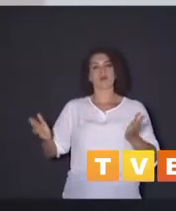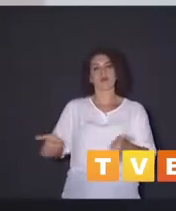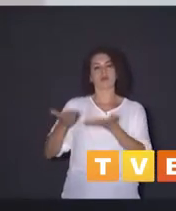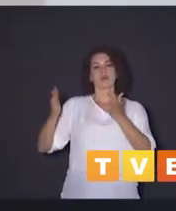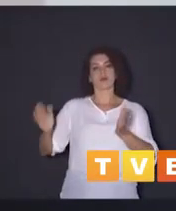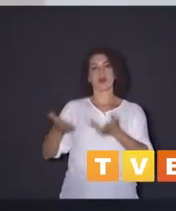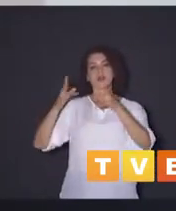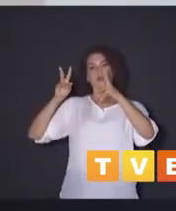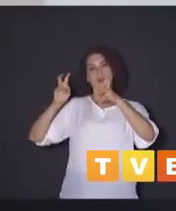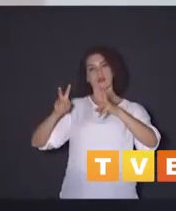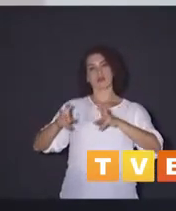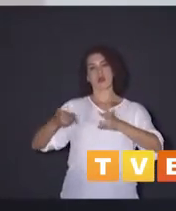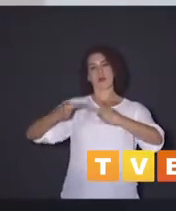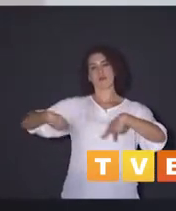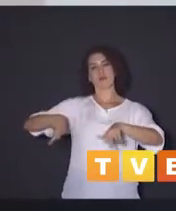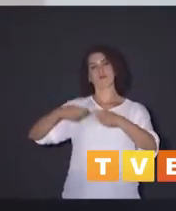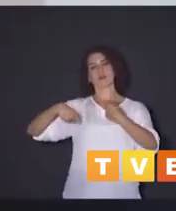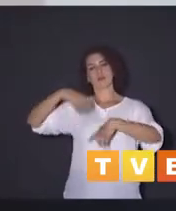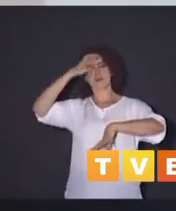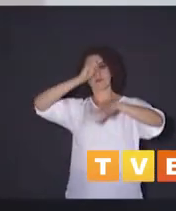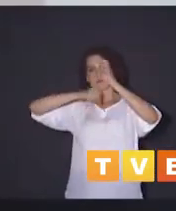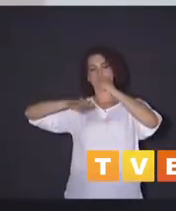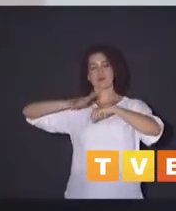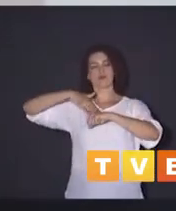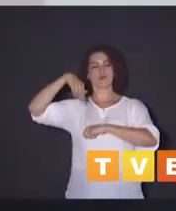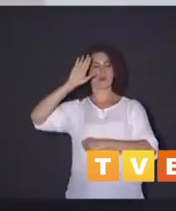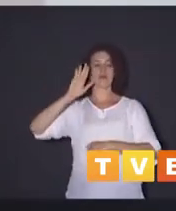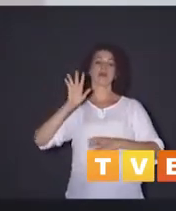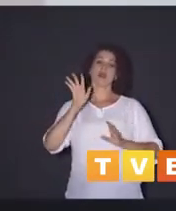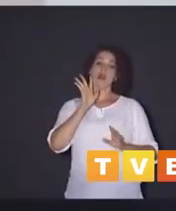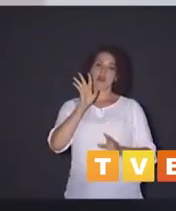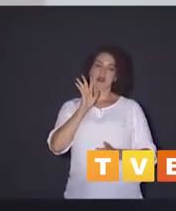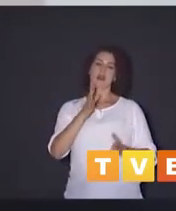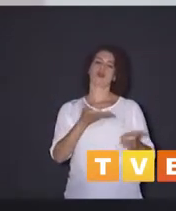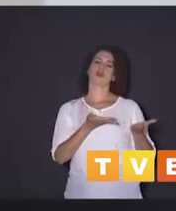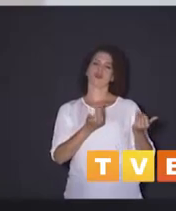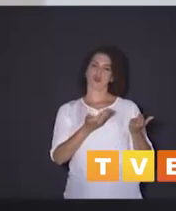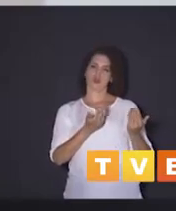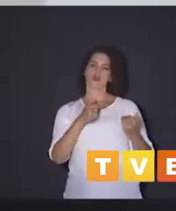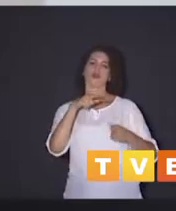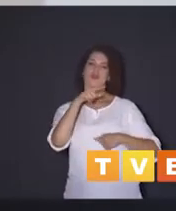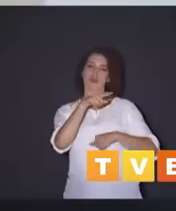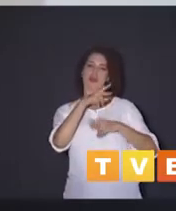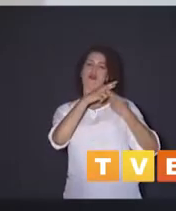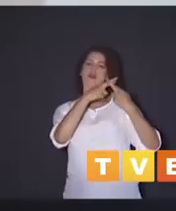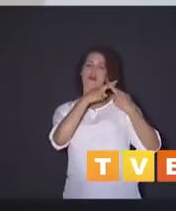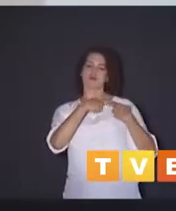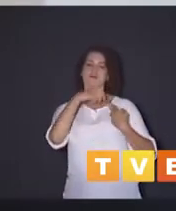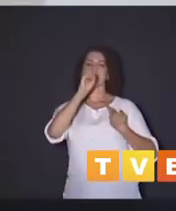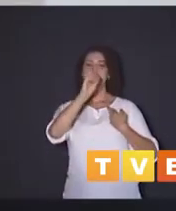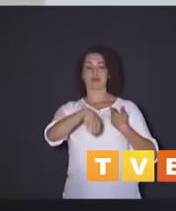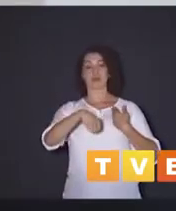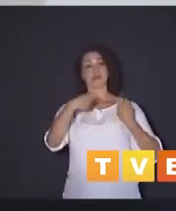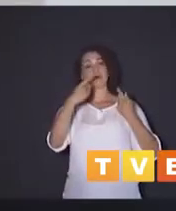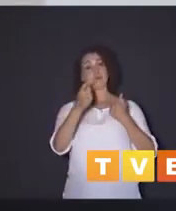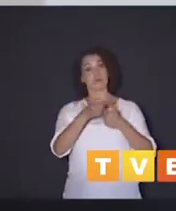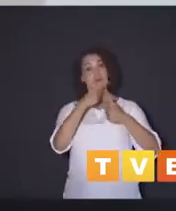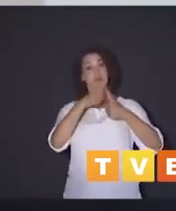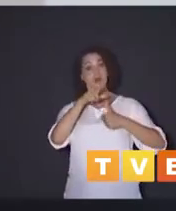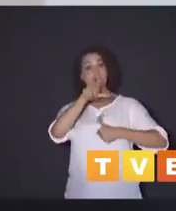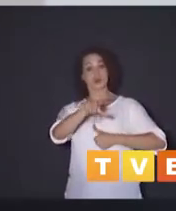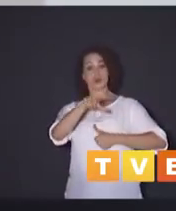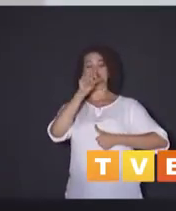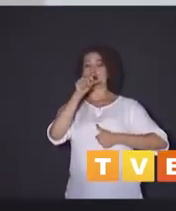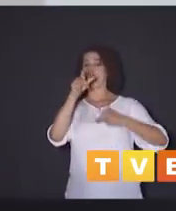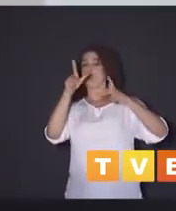que a população precisa se inteirar mais mas evidentemente que a juventude tem esse grande papel primeiro fazer uma escolha como tantas outras